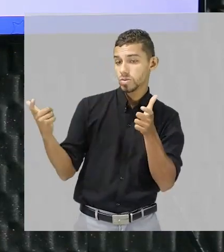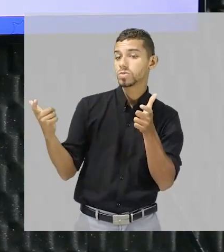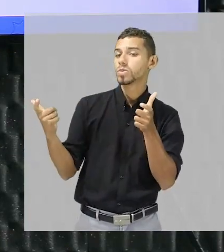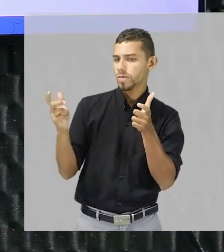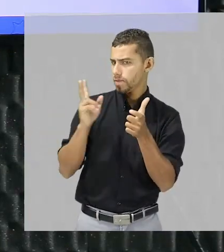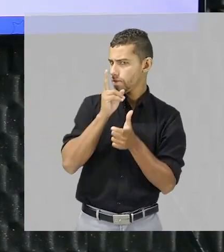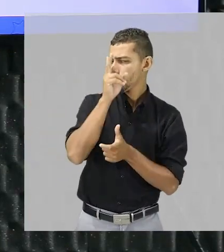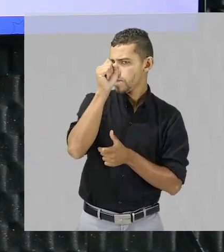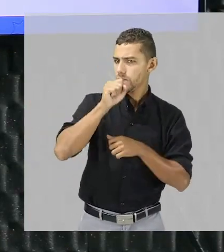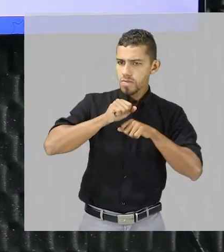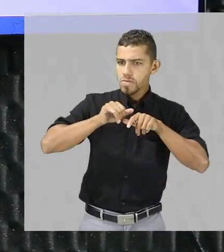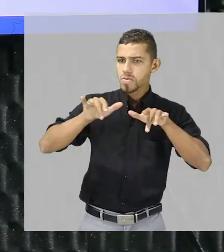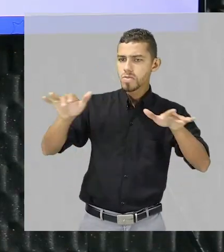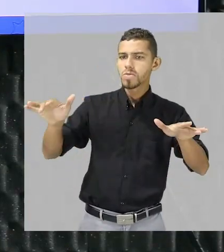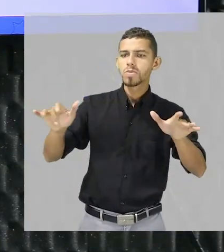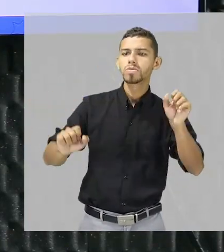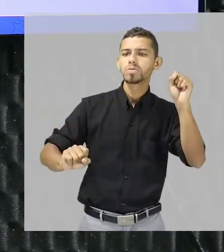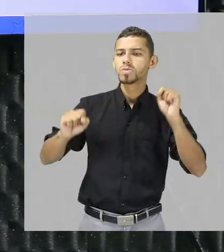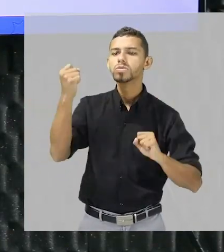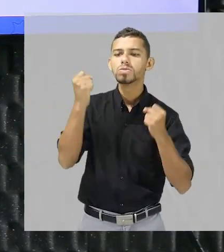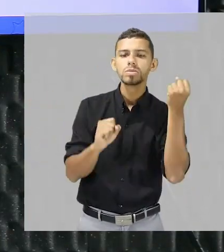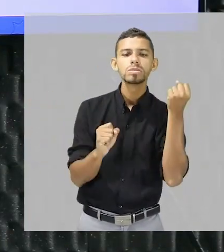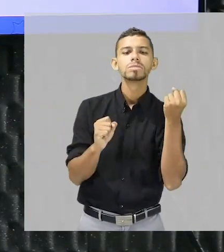no Brasil, a partir da